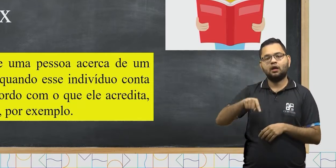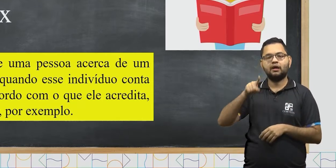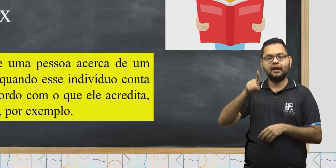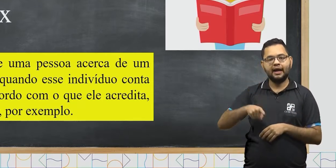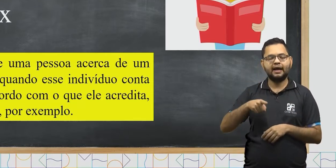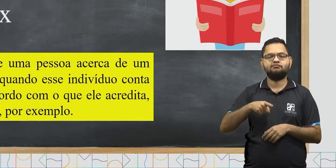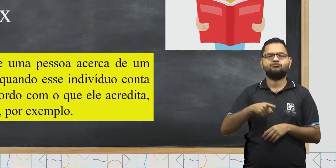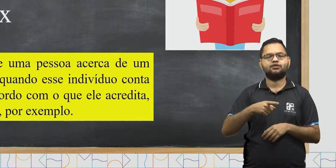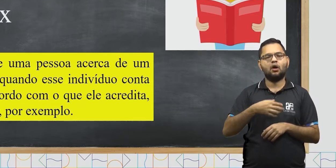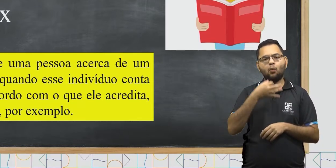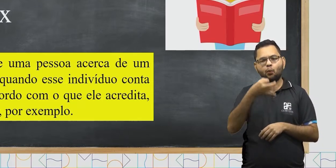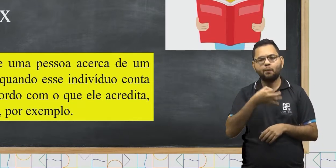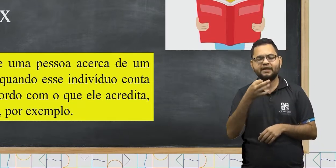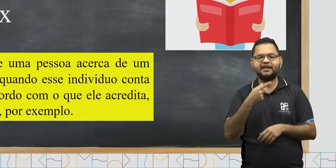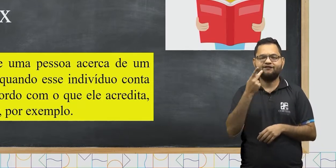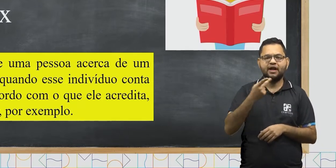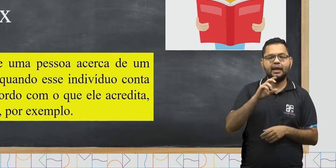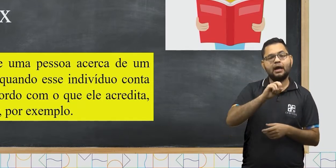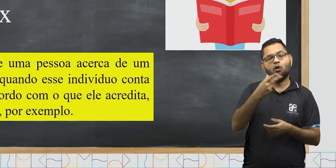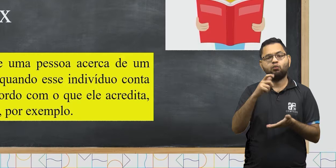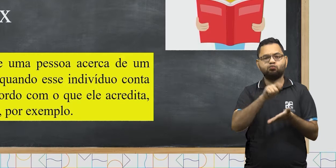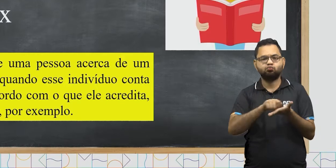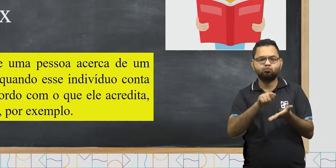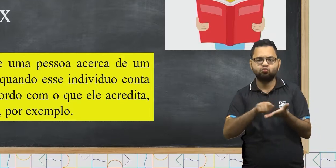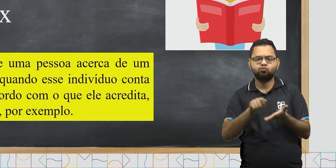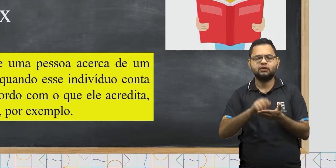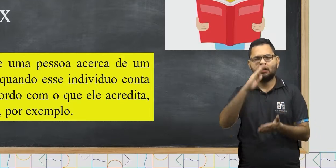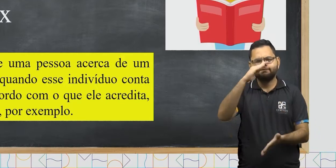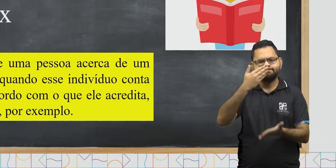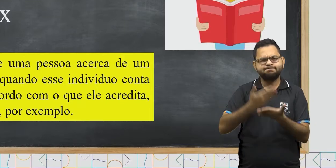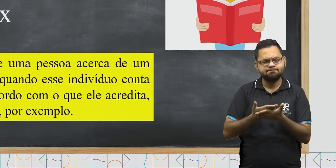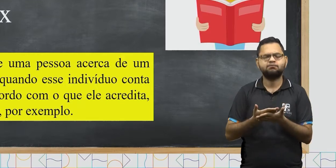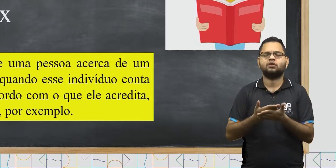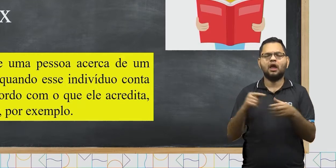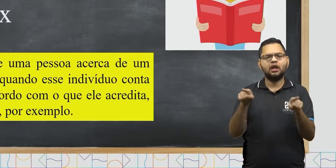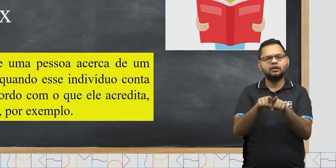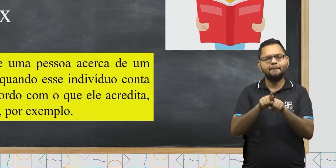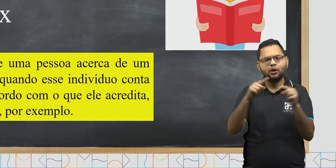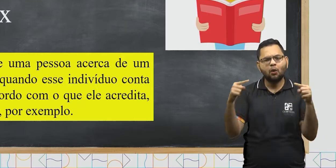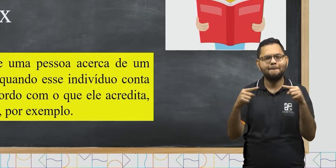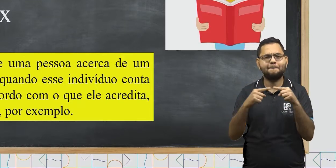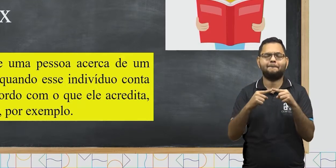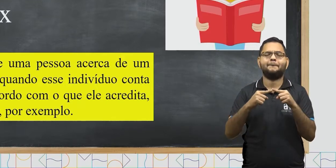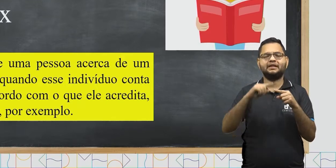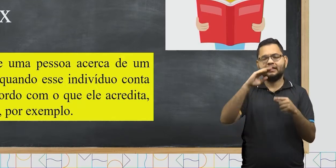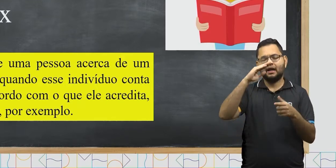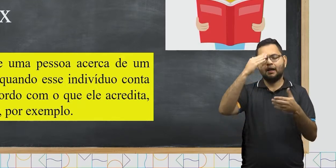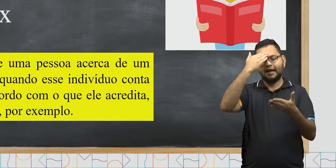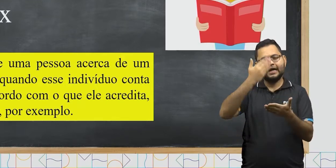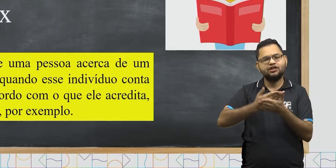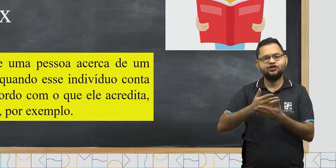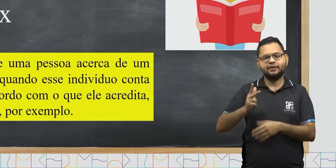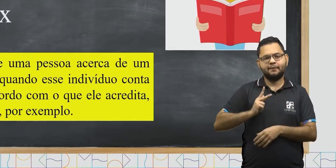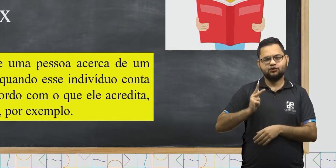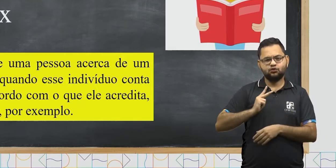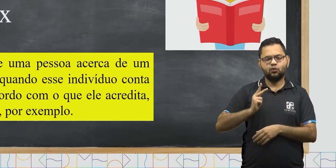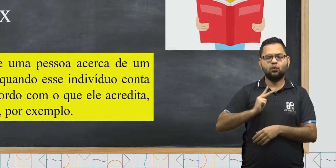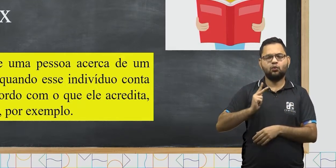ou escreve algo de acordo com o que ele acredita, por seu juízo de valor, por